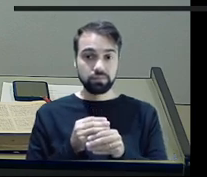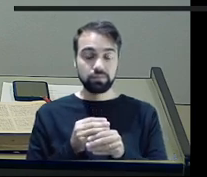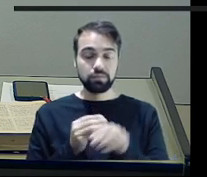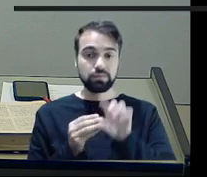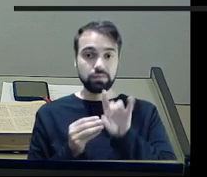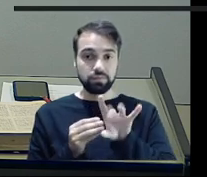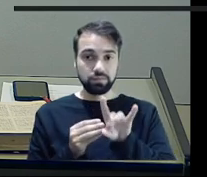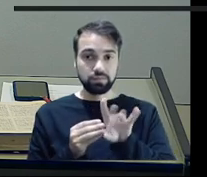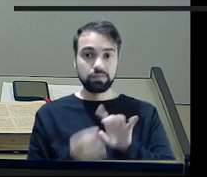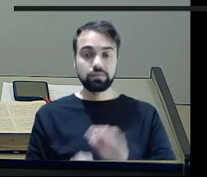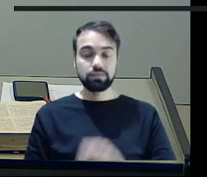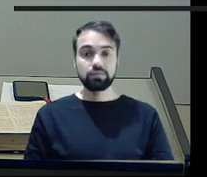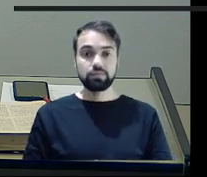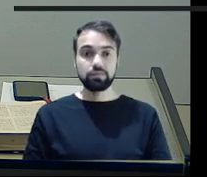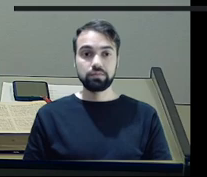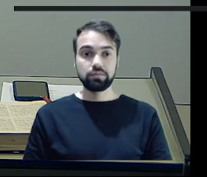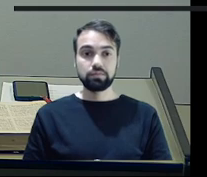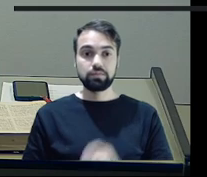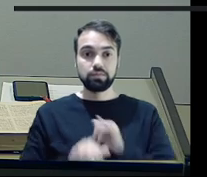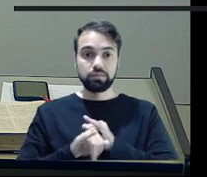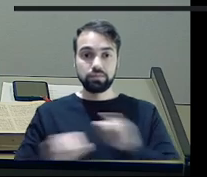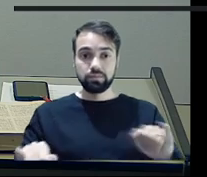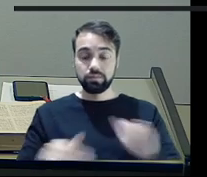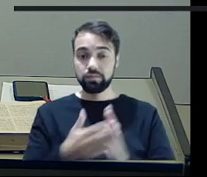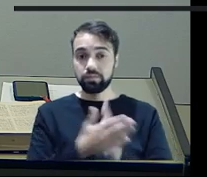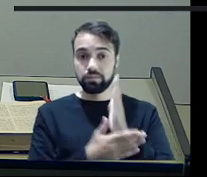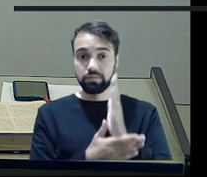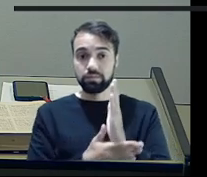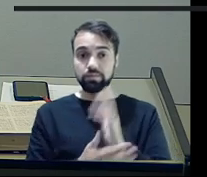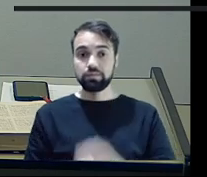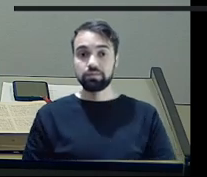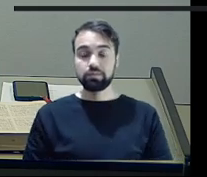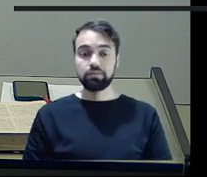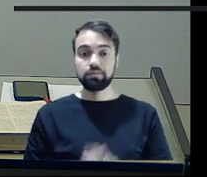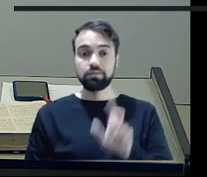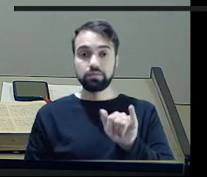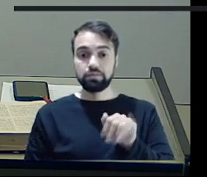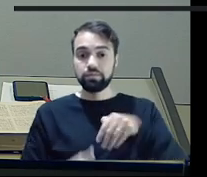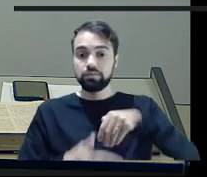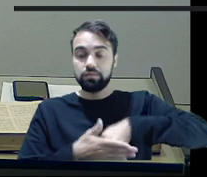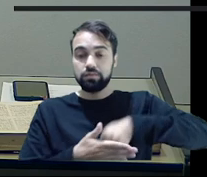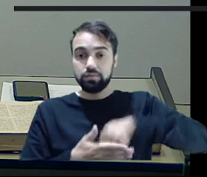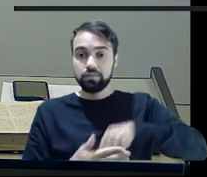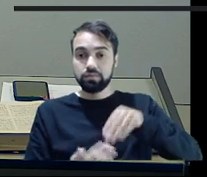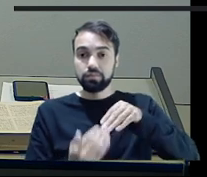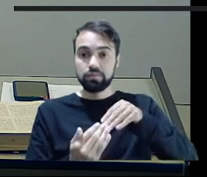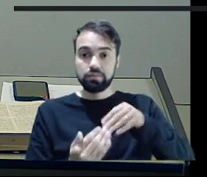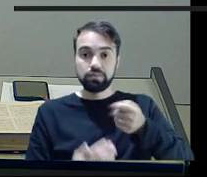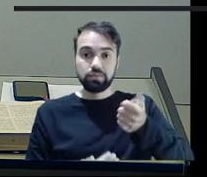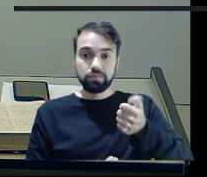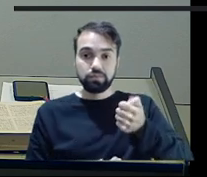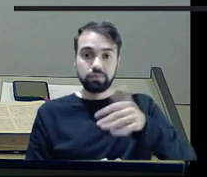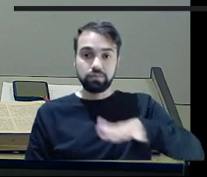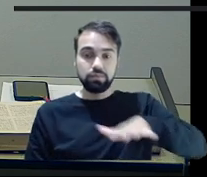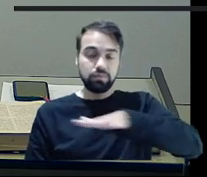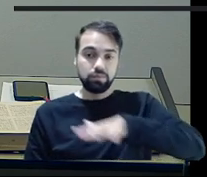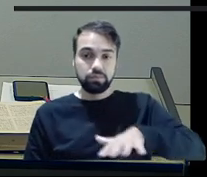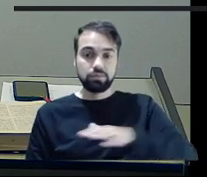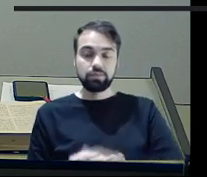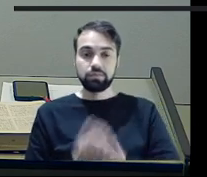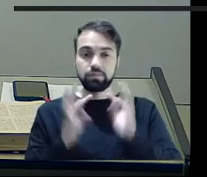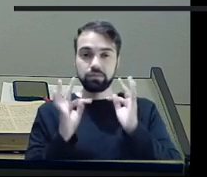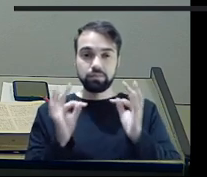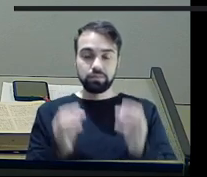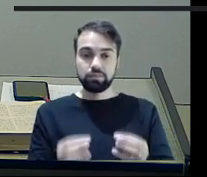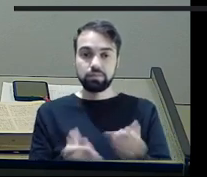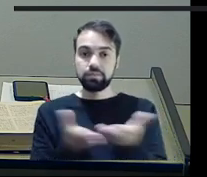será declarado aprovado mediante o voto favorável da maioria absoluta dos senhores